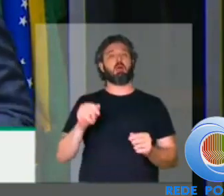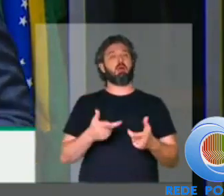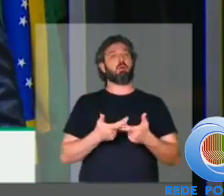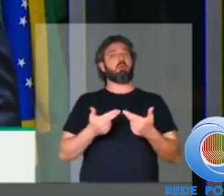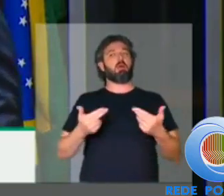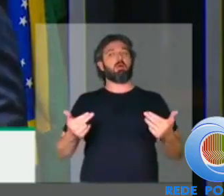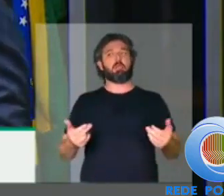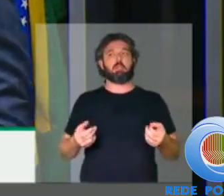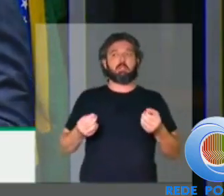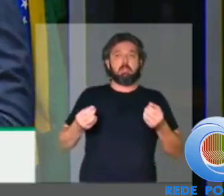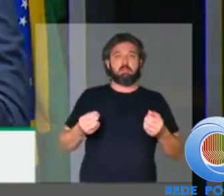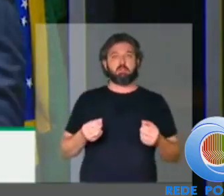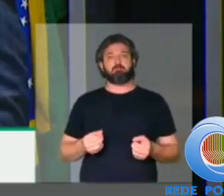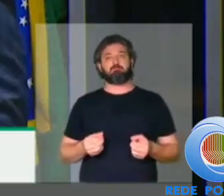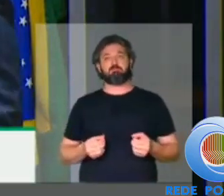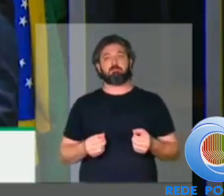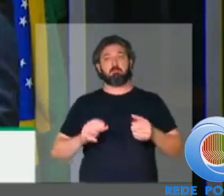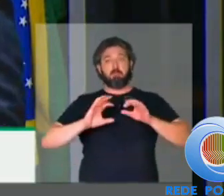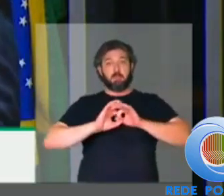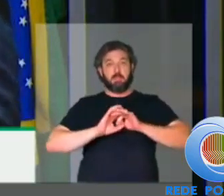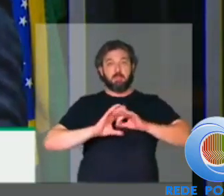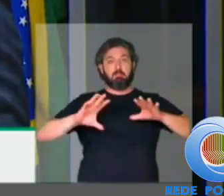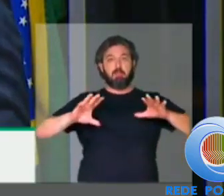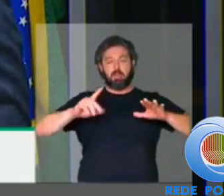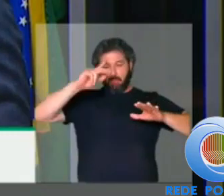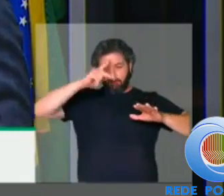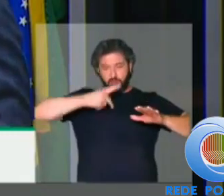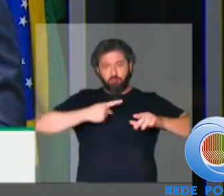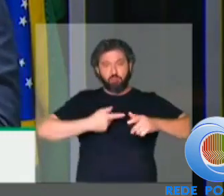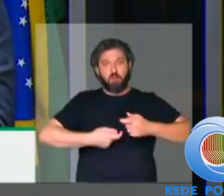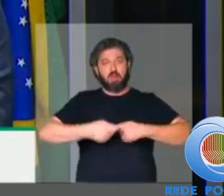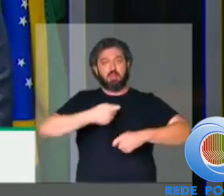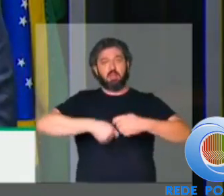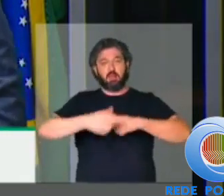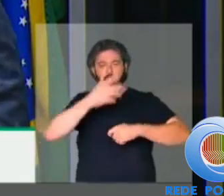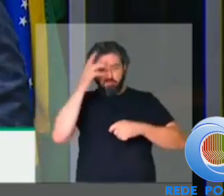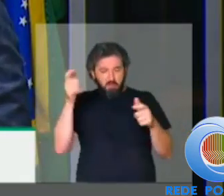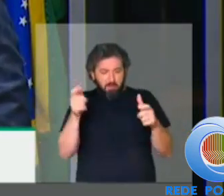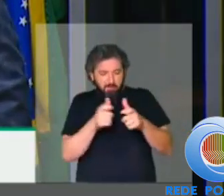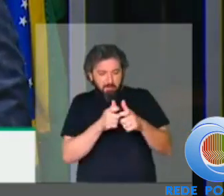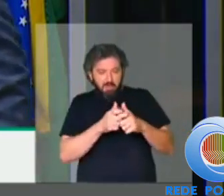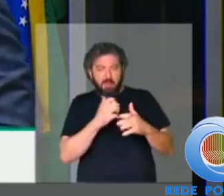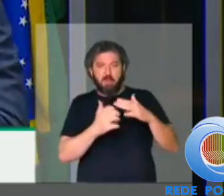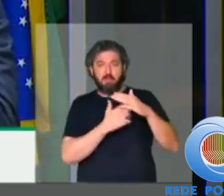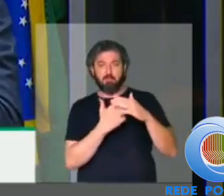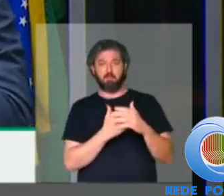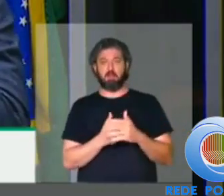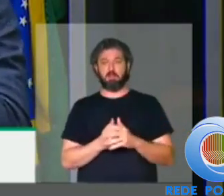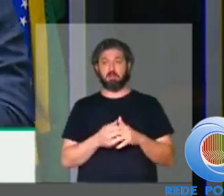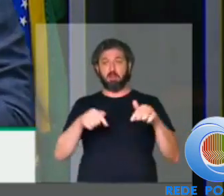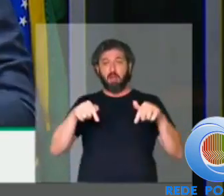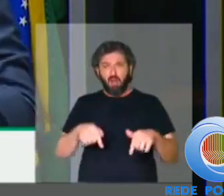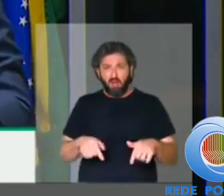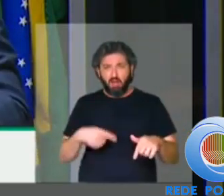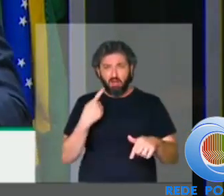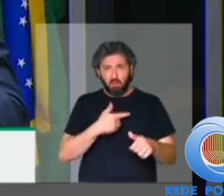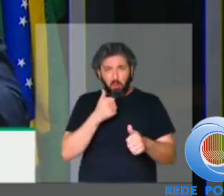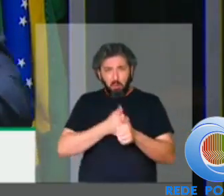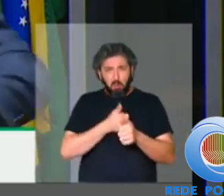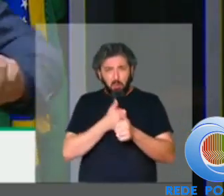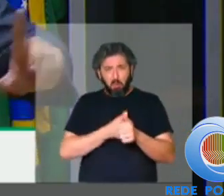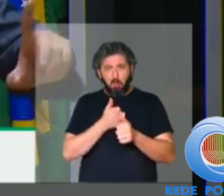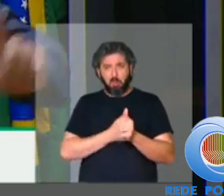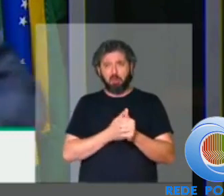questão de liberdade individual para os pequenos empresários. Aqui nós não estamos